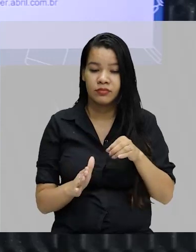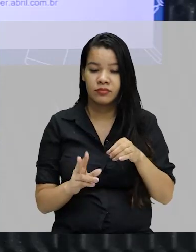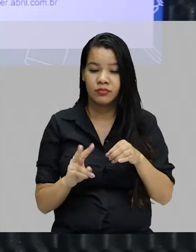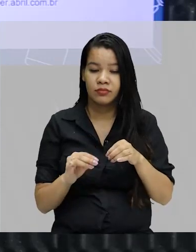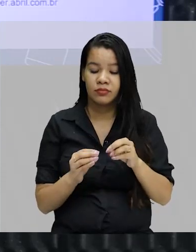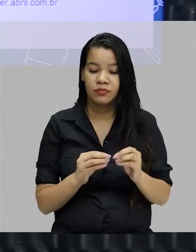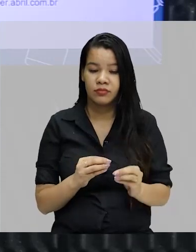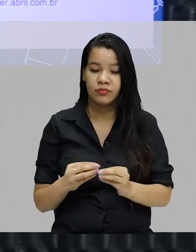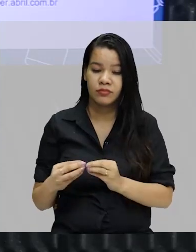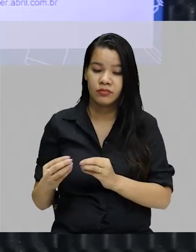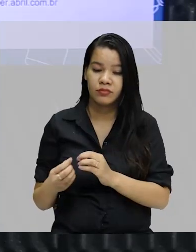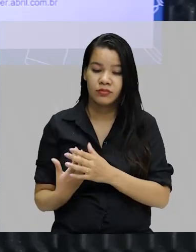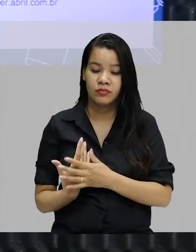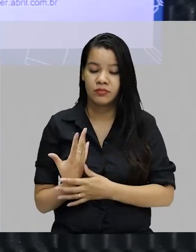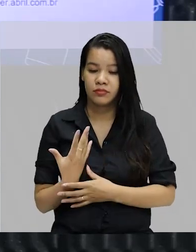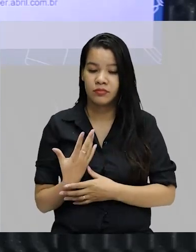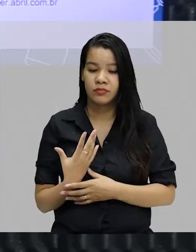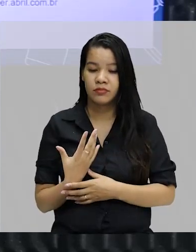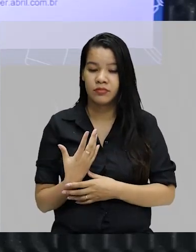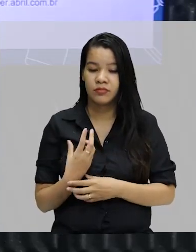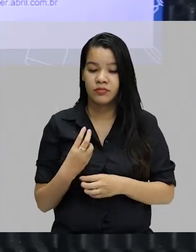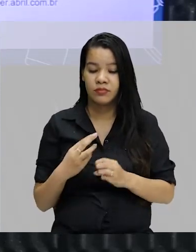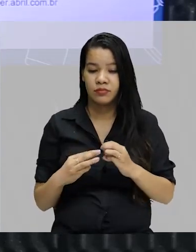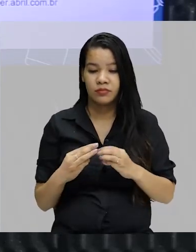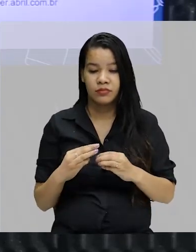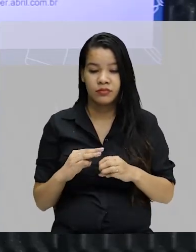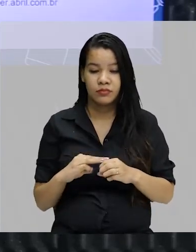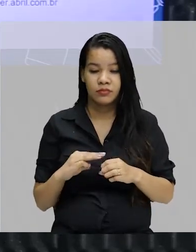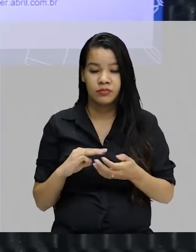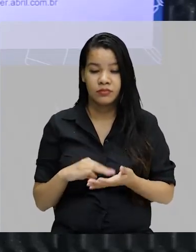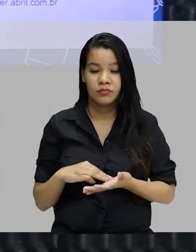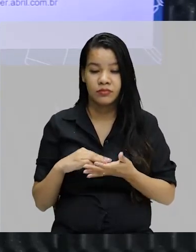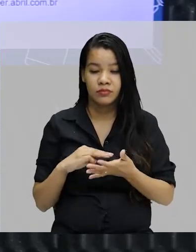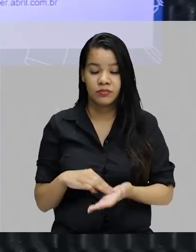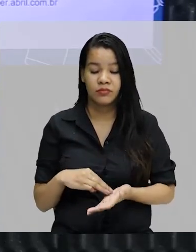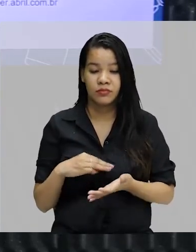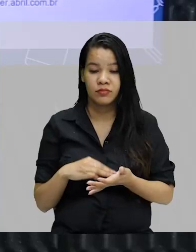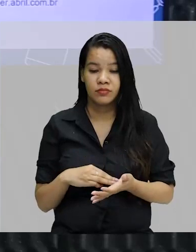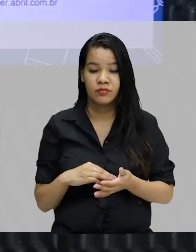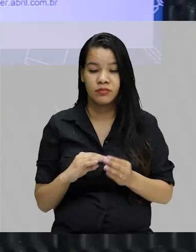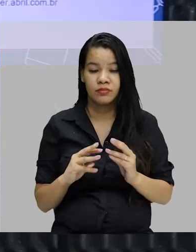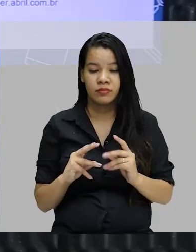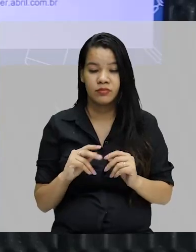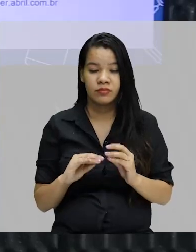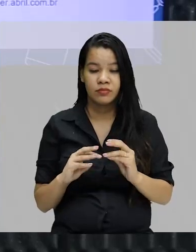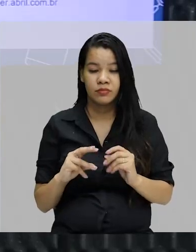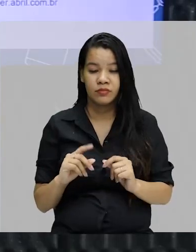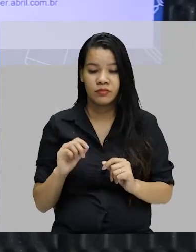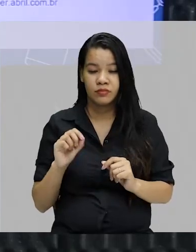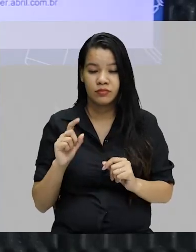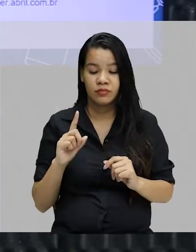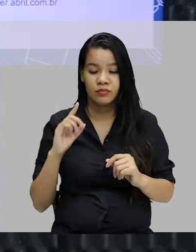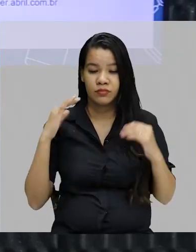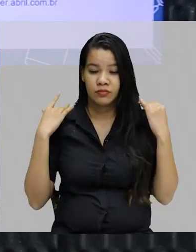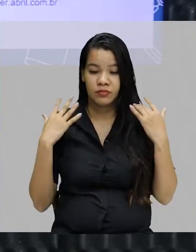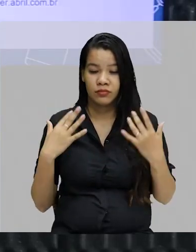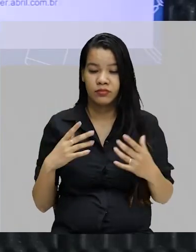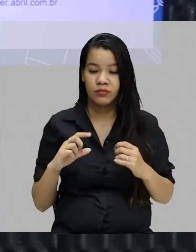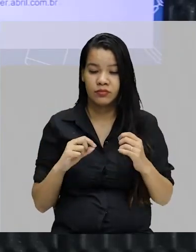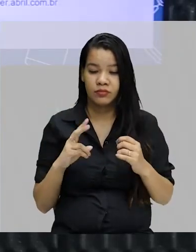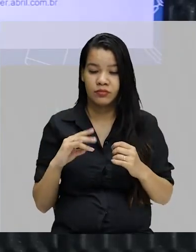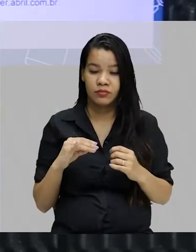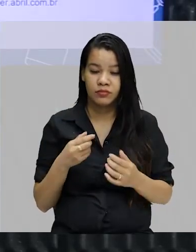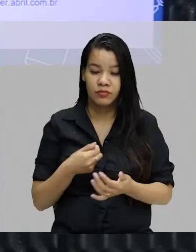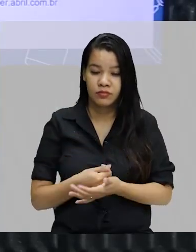sair, dando origem a uma massa viscosa, que é a borracha natural. Essa borracha ela é prensada com auxílio de